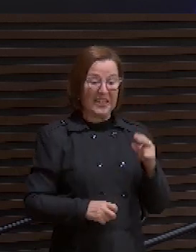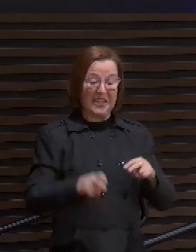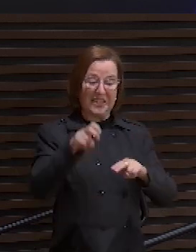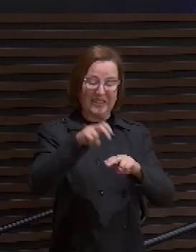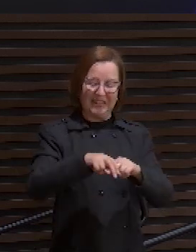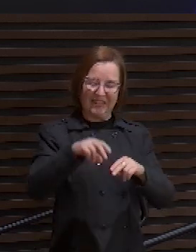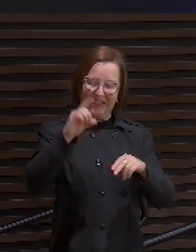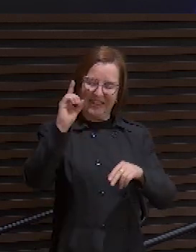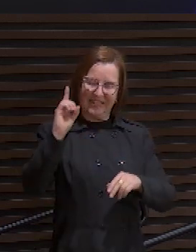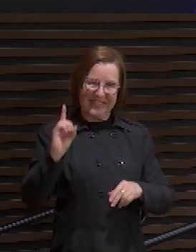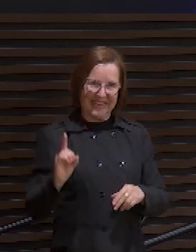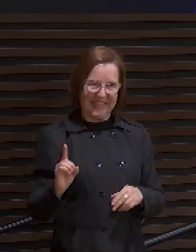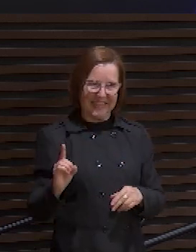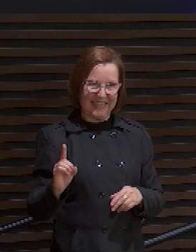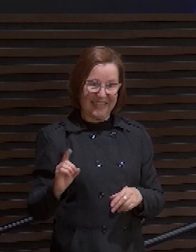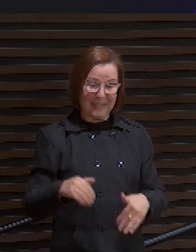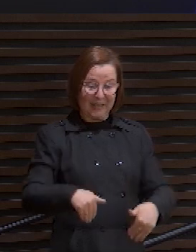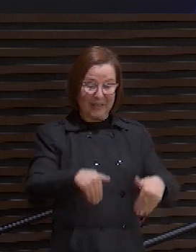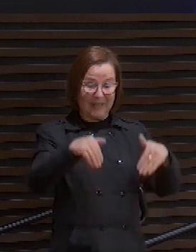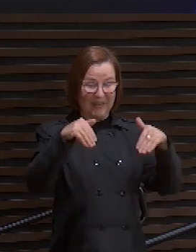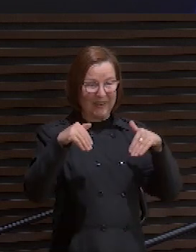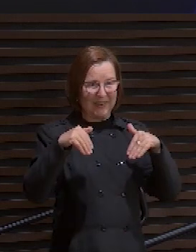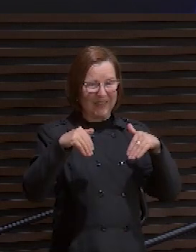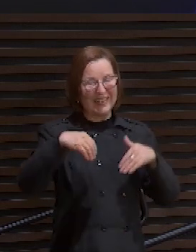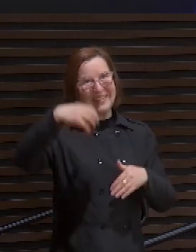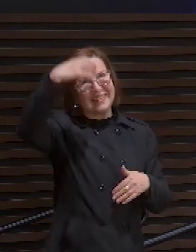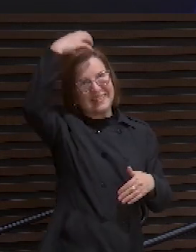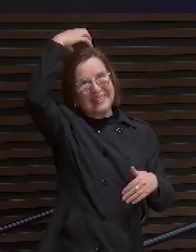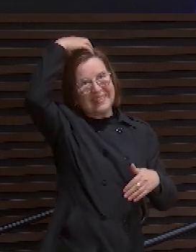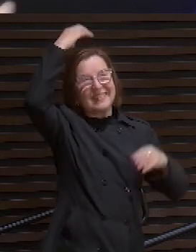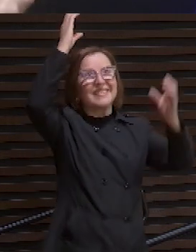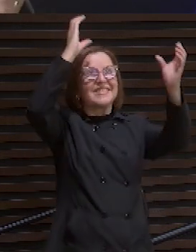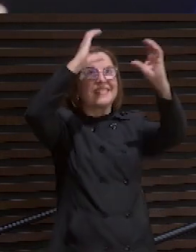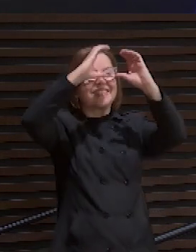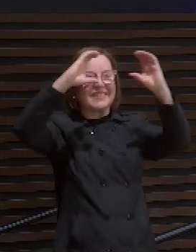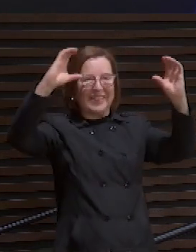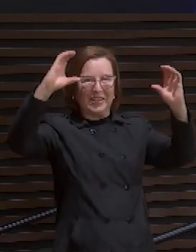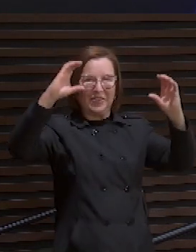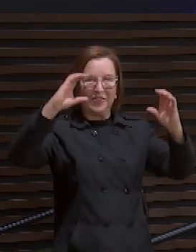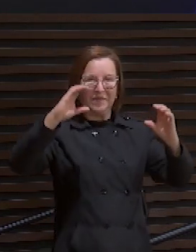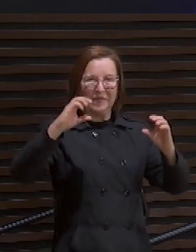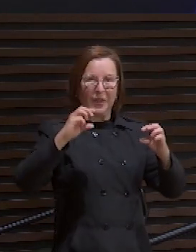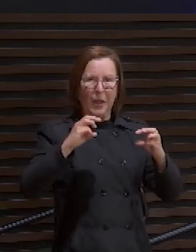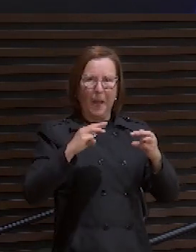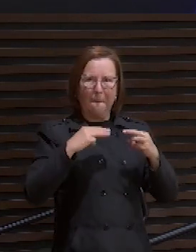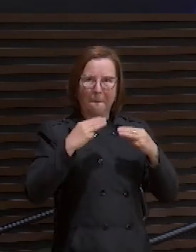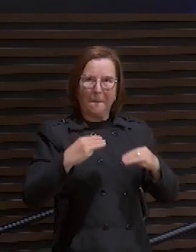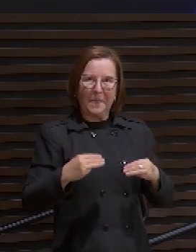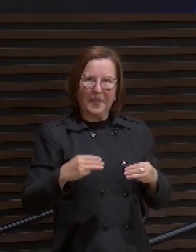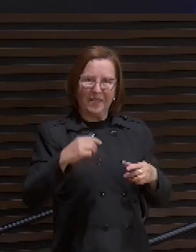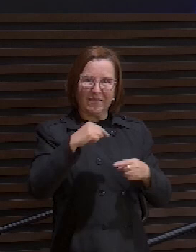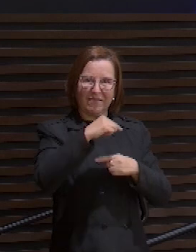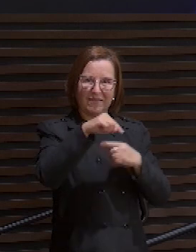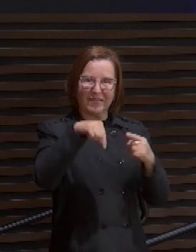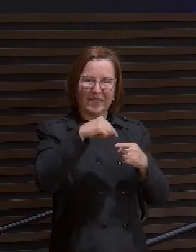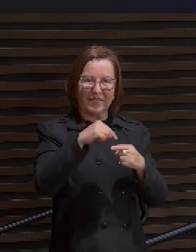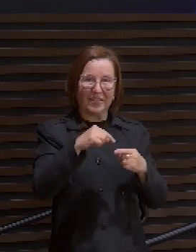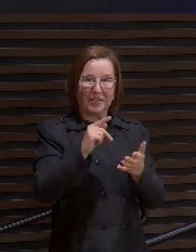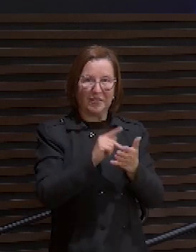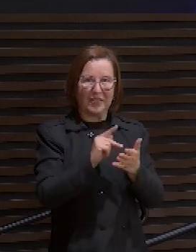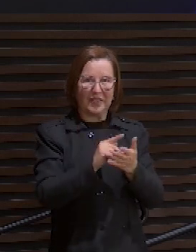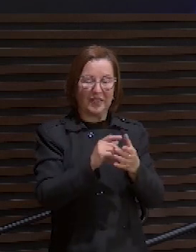à destra do trono da majestade nos céus, como ministro do santuário e do